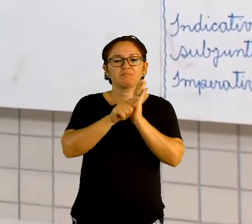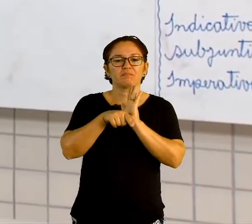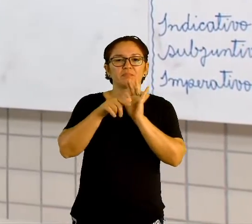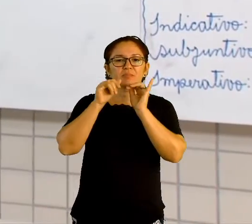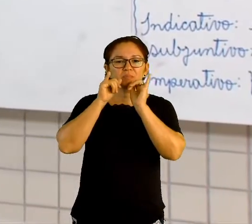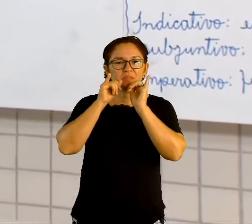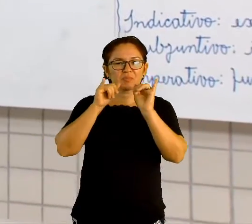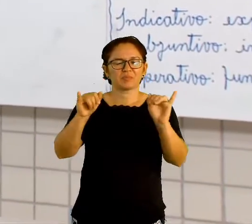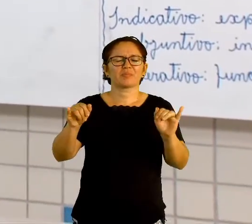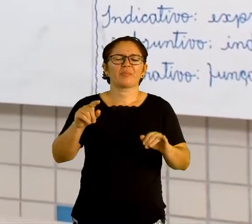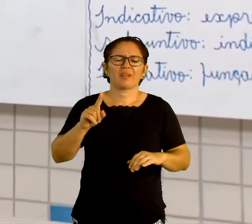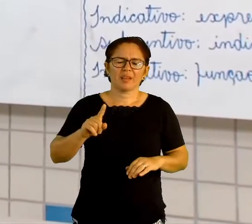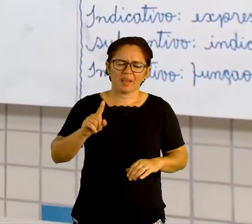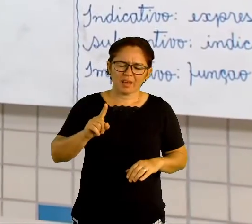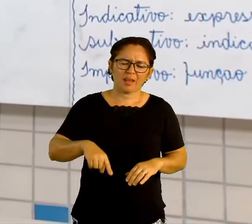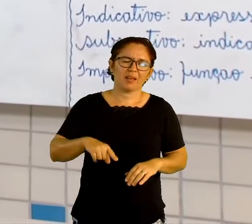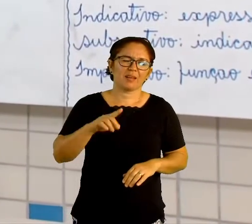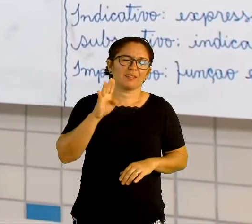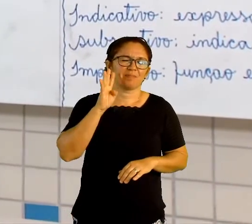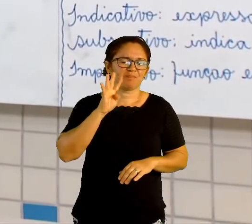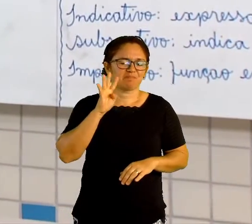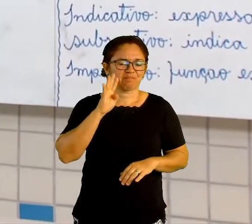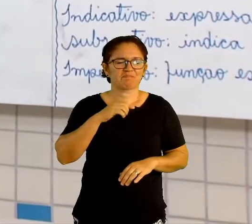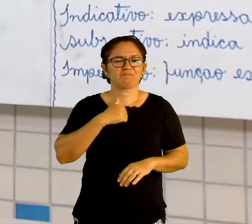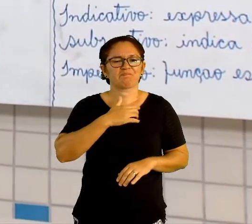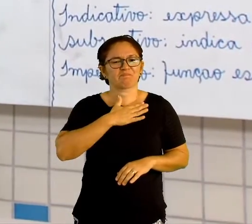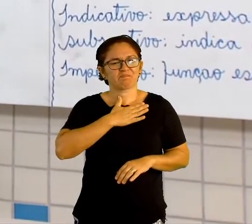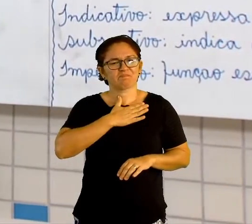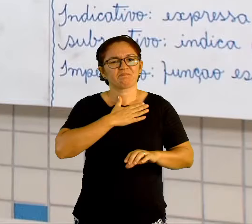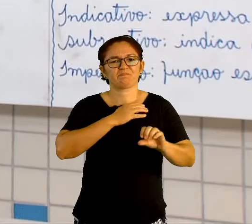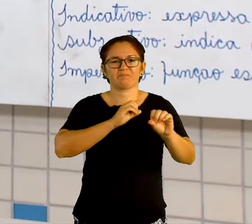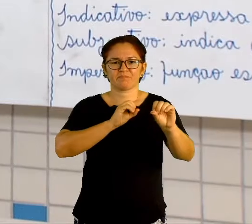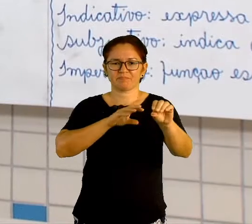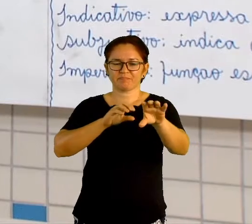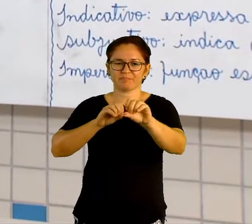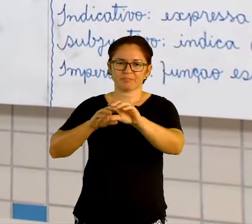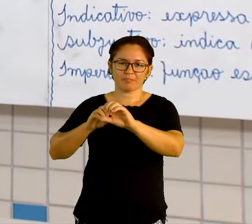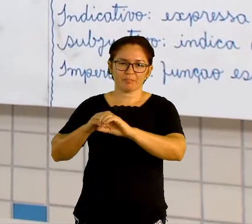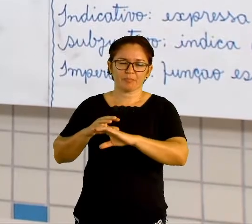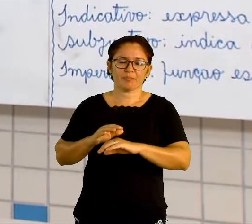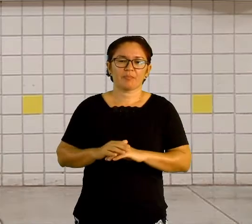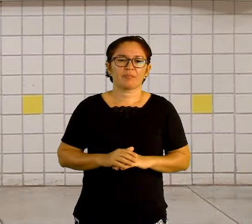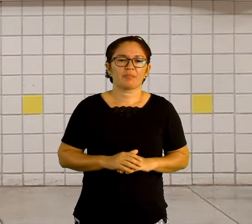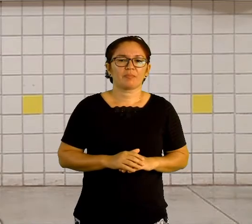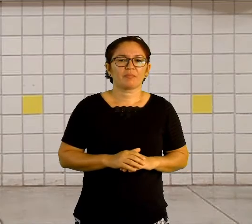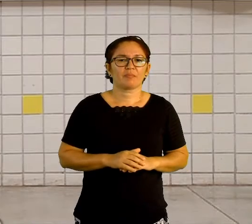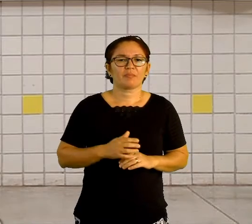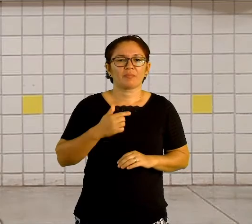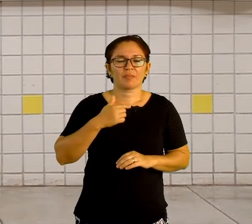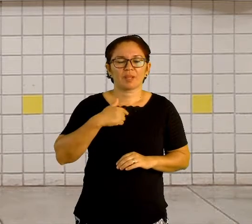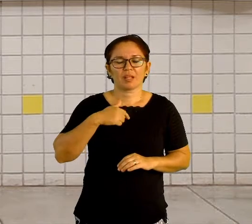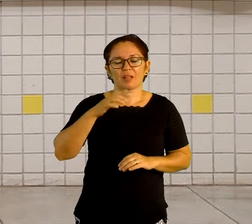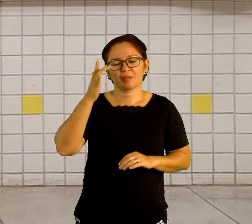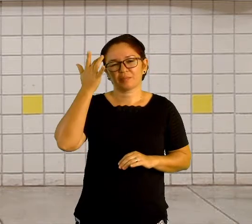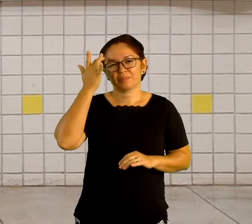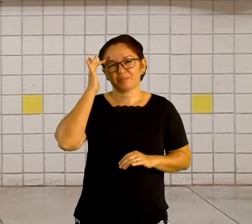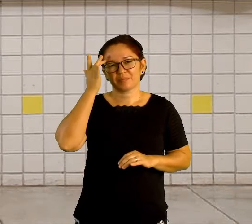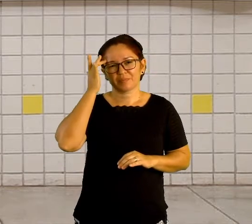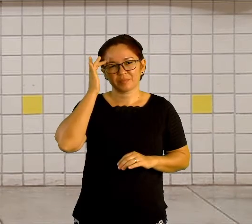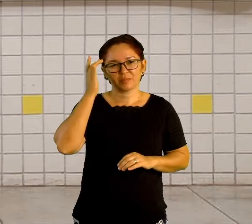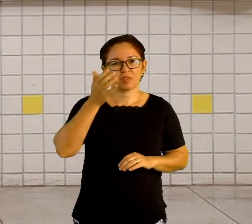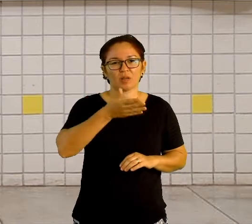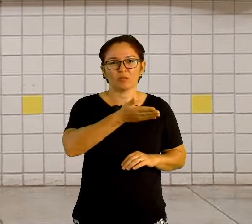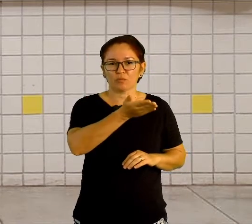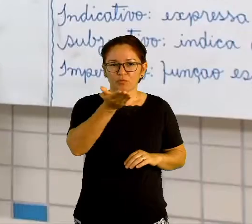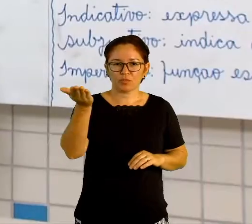bacana de se trabalhar, é algo que eu acredito que a maioria de vocês estejam acostumados aí no